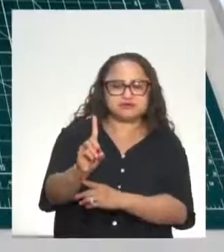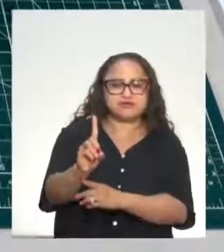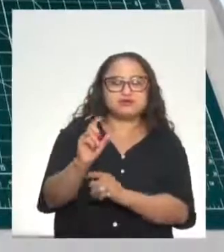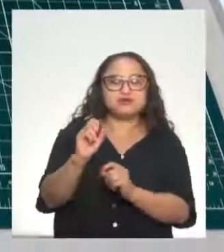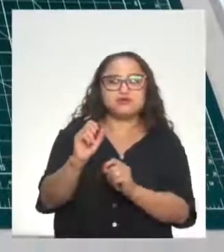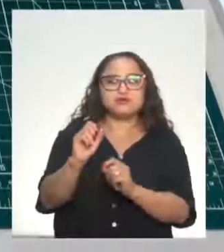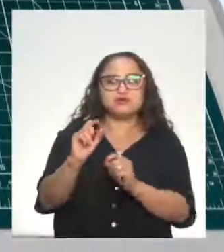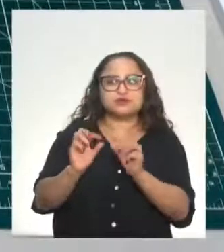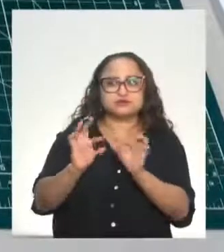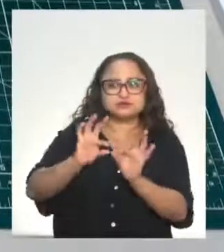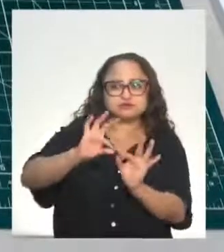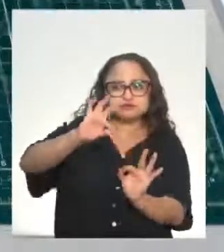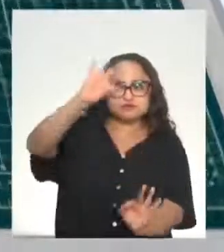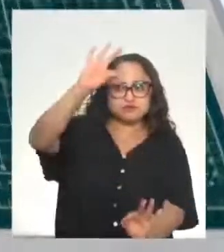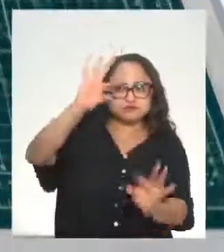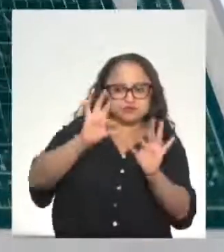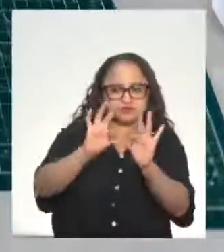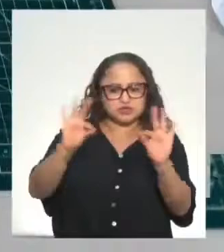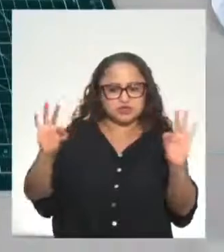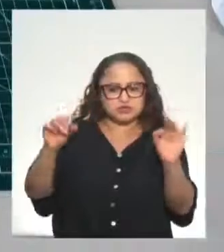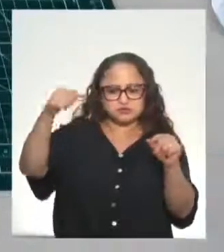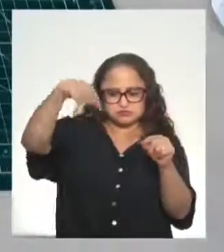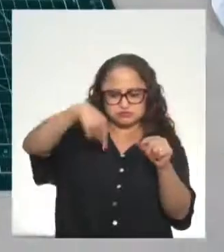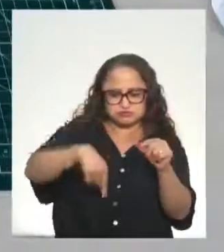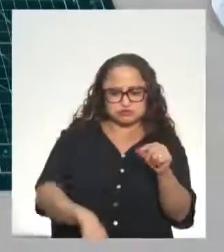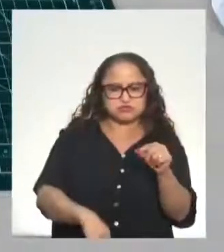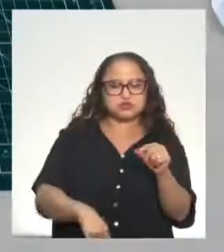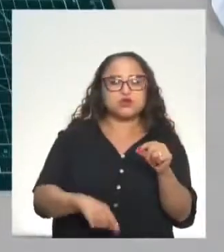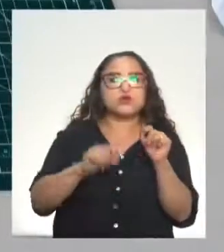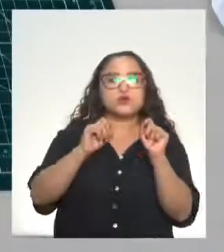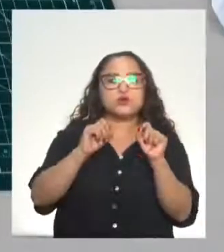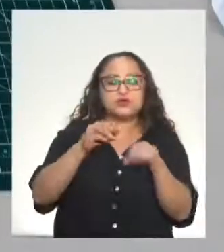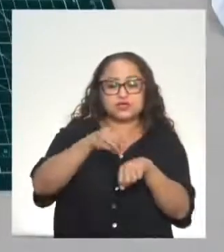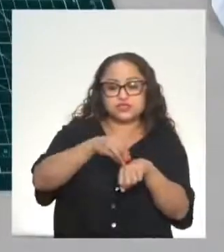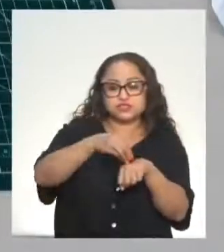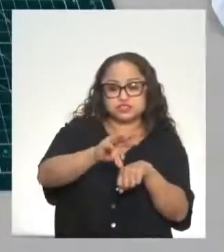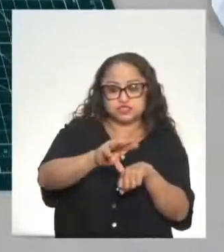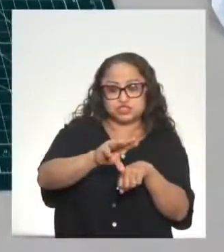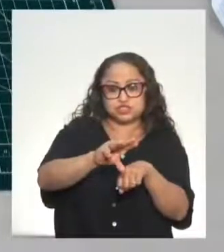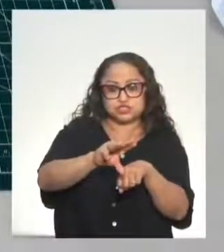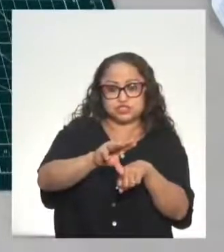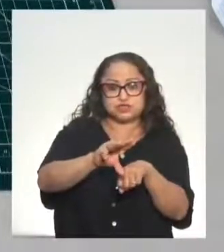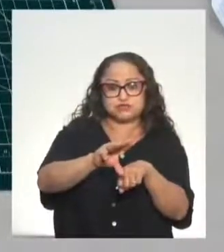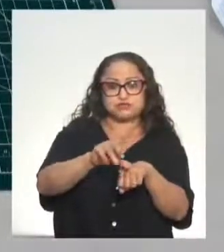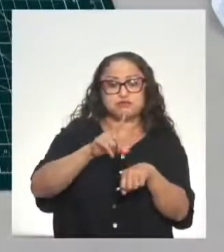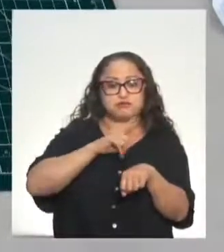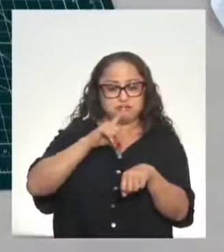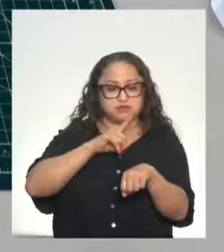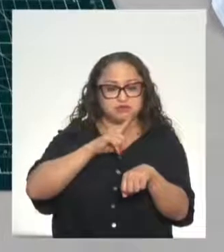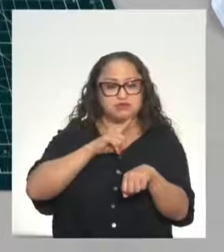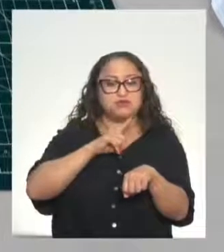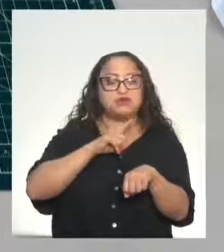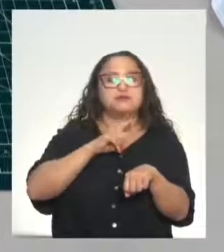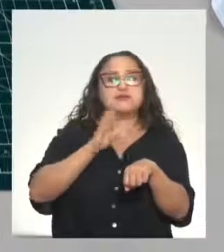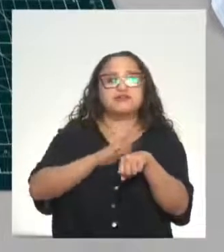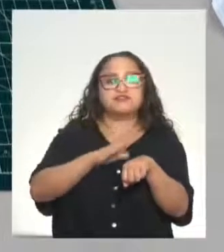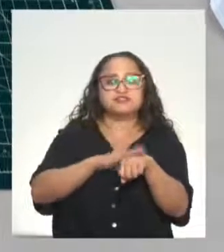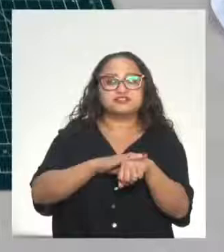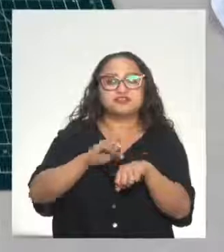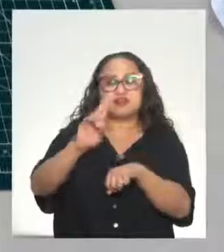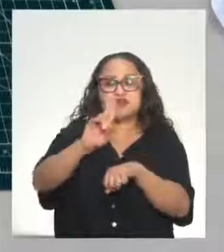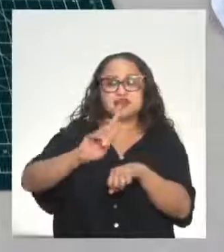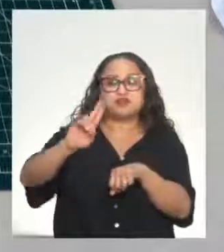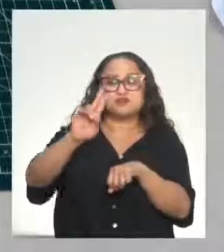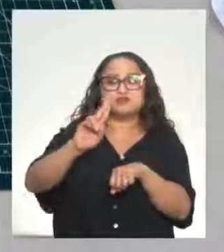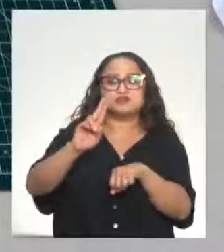altura, largura e profundidade. Uma sugestão opcional para você complementar o seu kirigami é